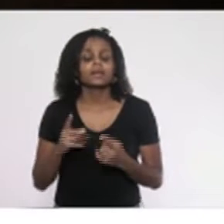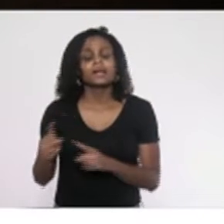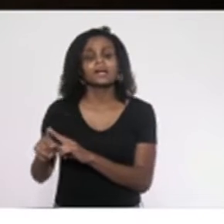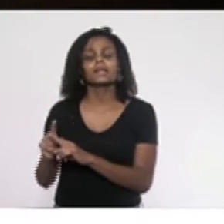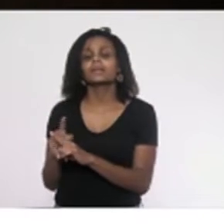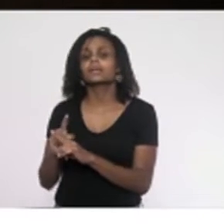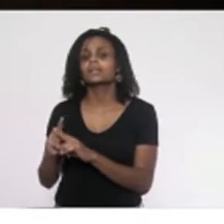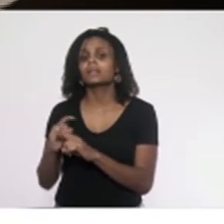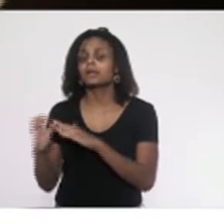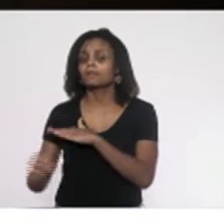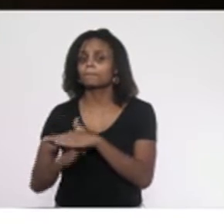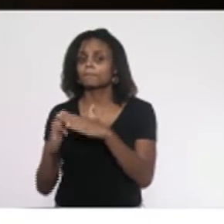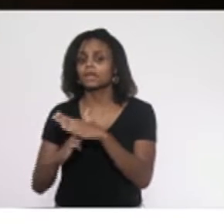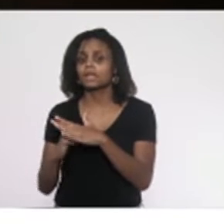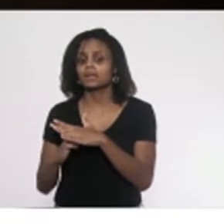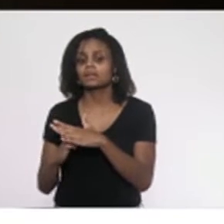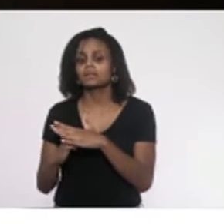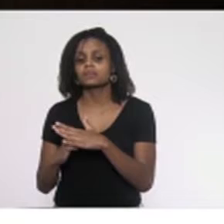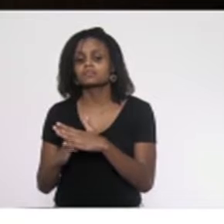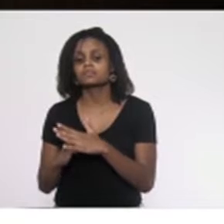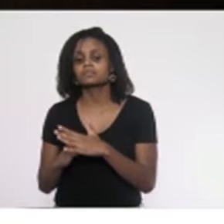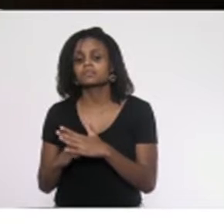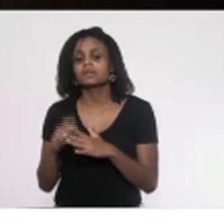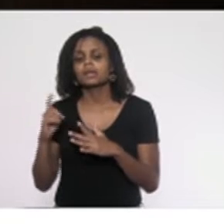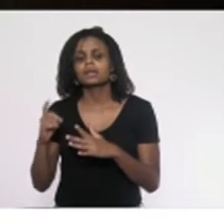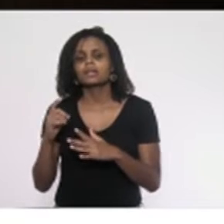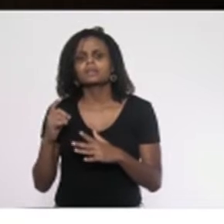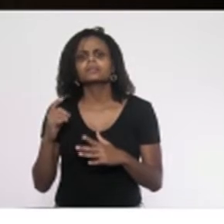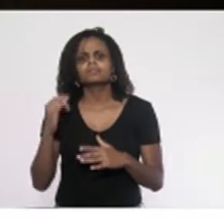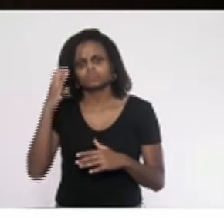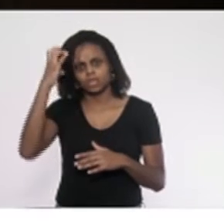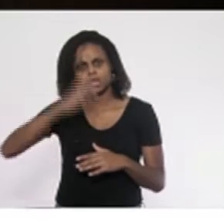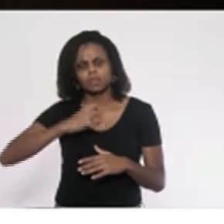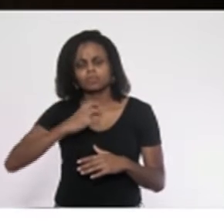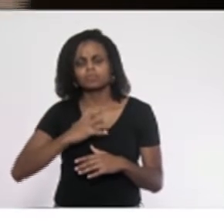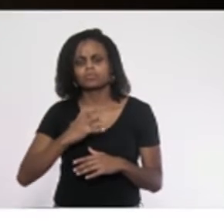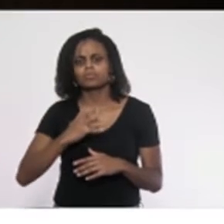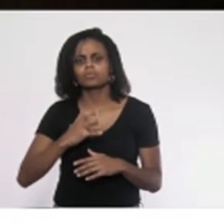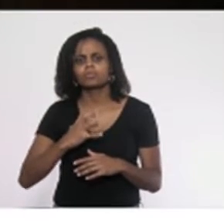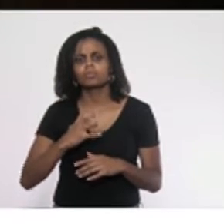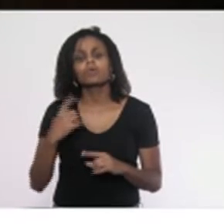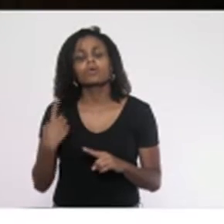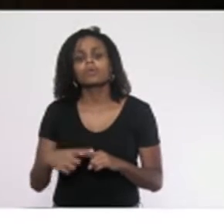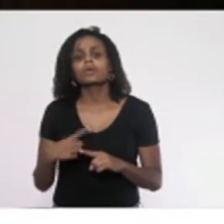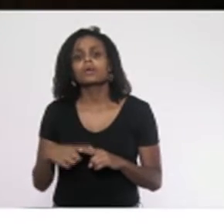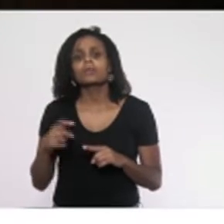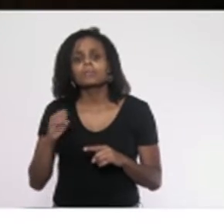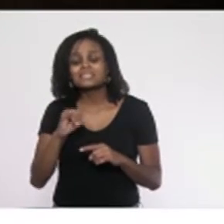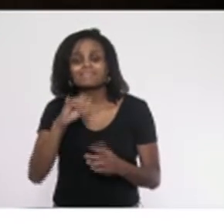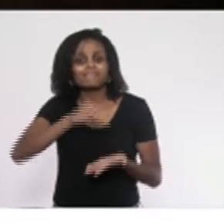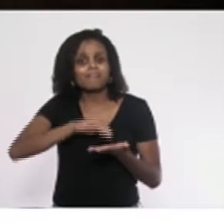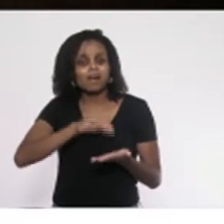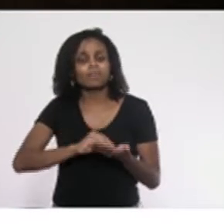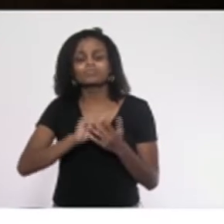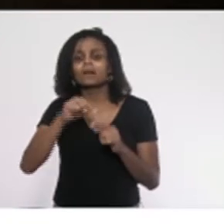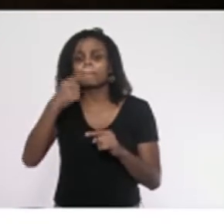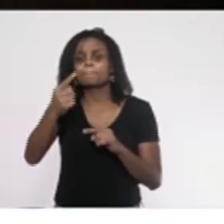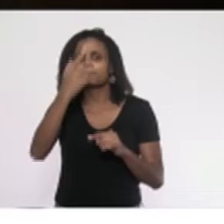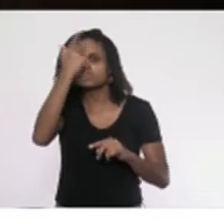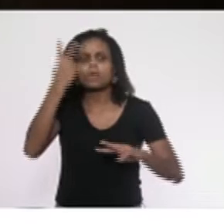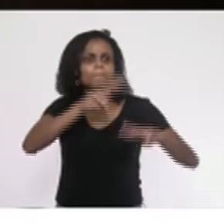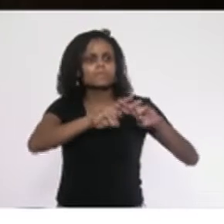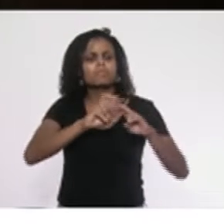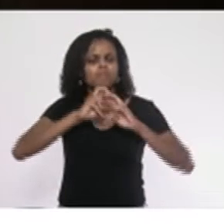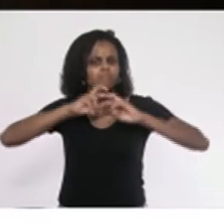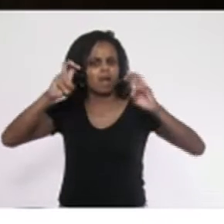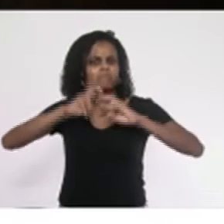não esteja cronologicamente à frente, mas é um serviço de caráter tão grave que pode ensejar motim, rebelião e etc., e muitas vezes faz